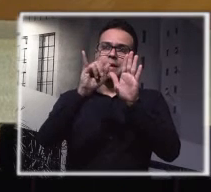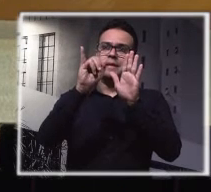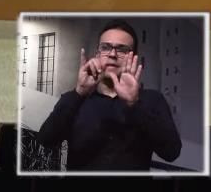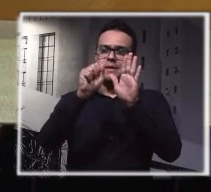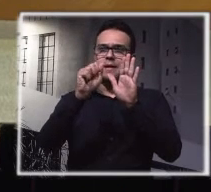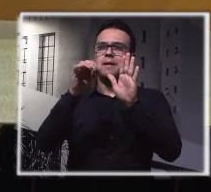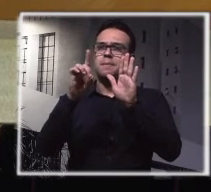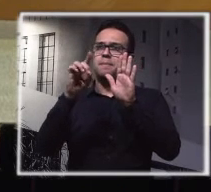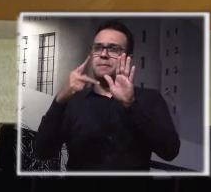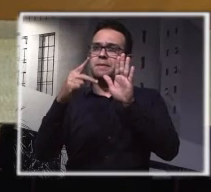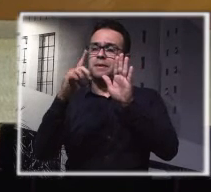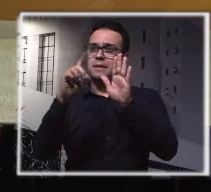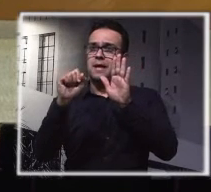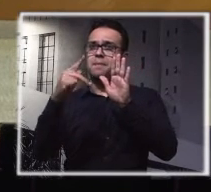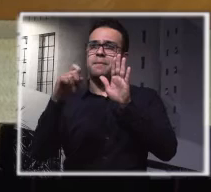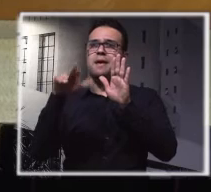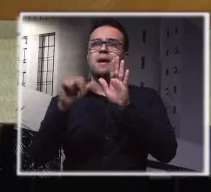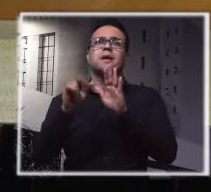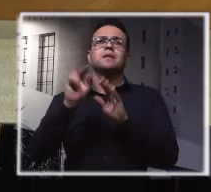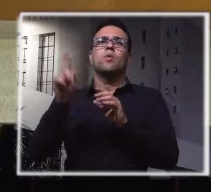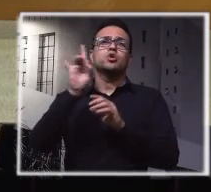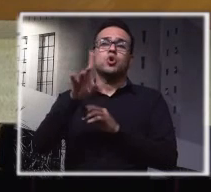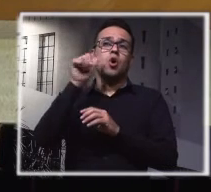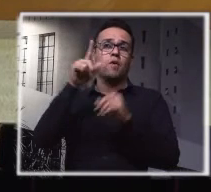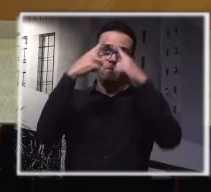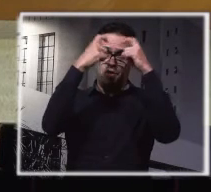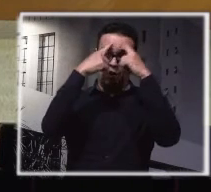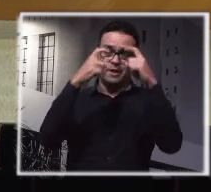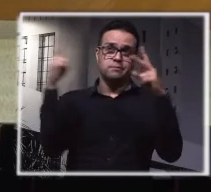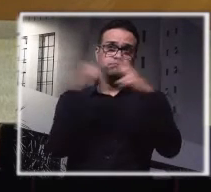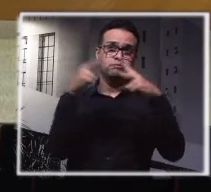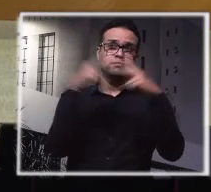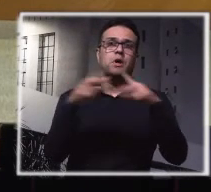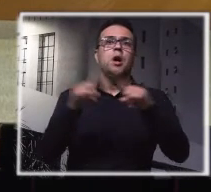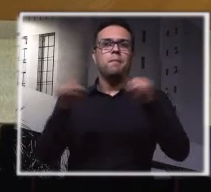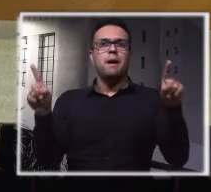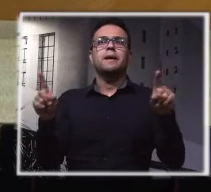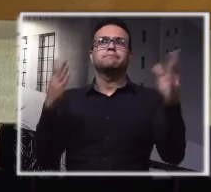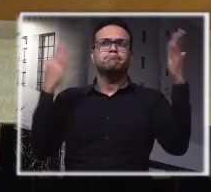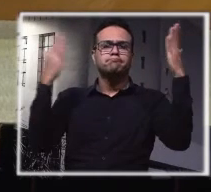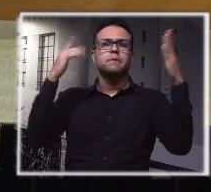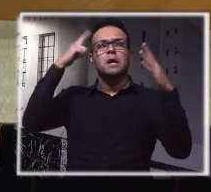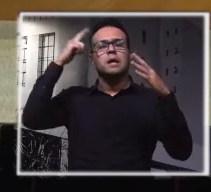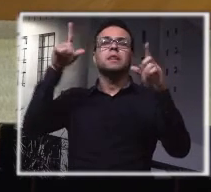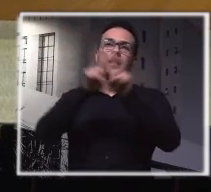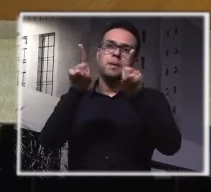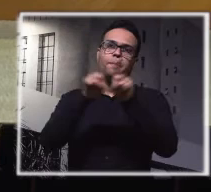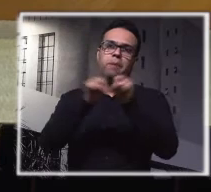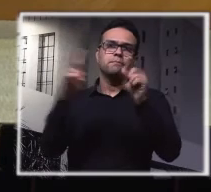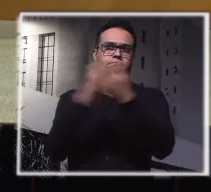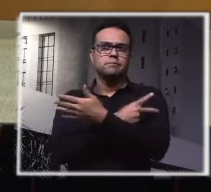apenas a violência física, que isso fique bem claro. Além da violência física, a violência psicológica e a violência moral